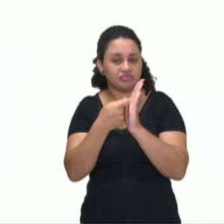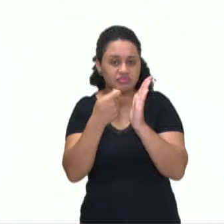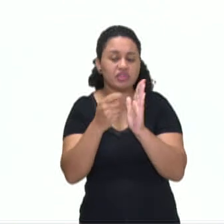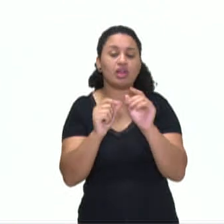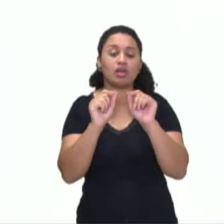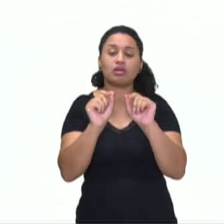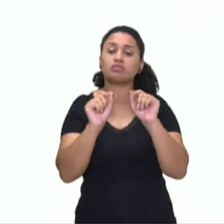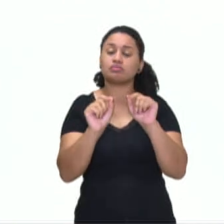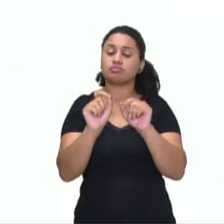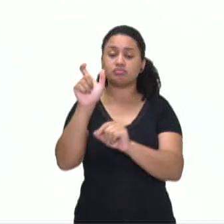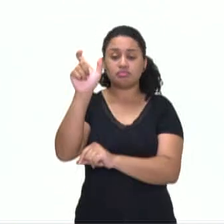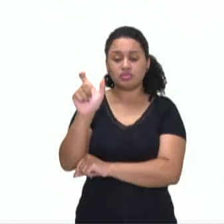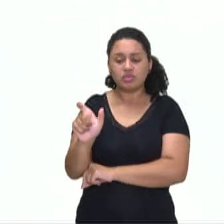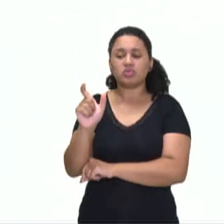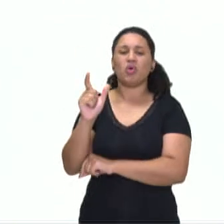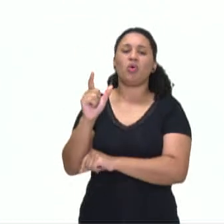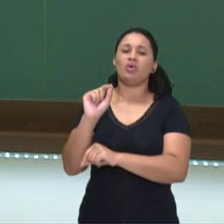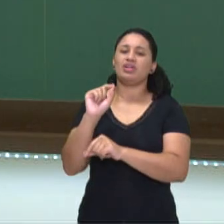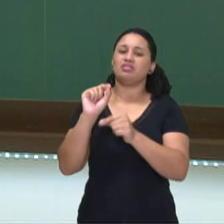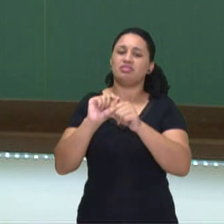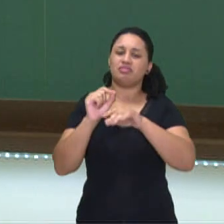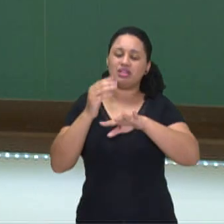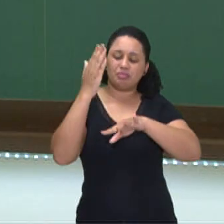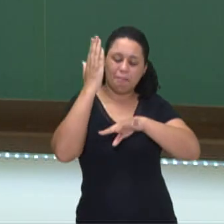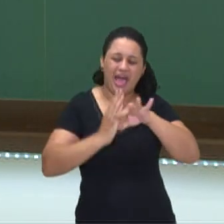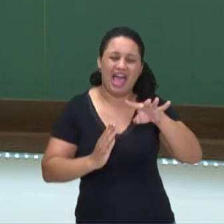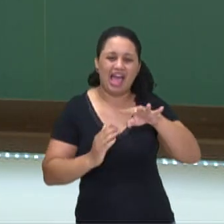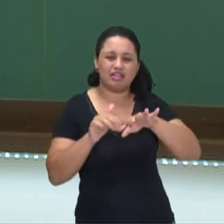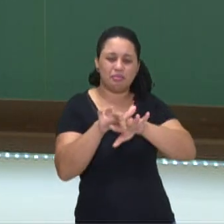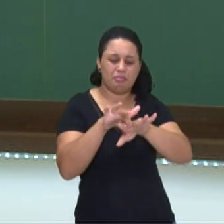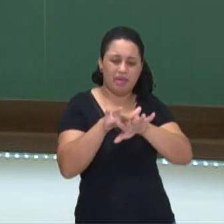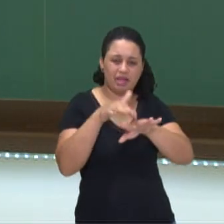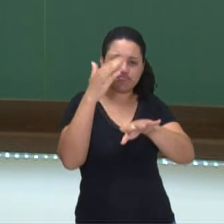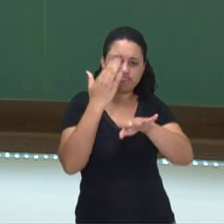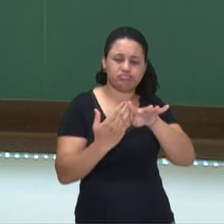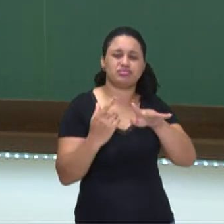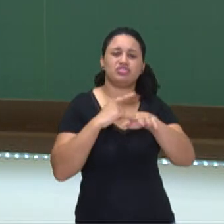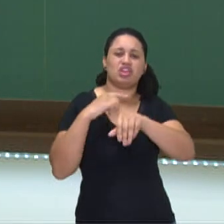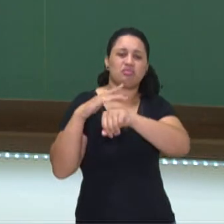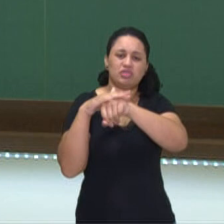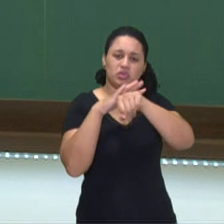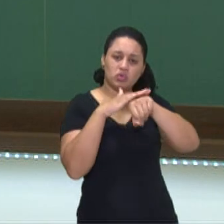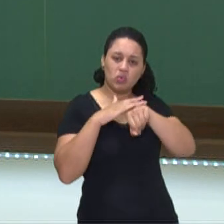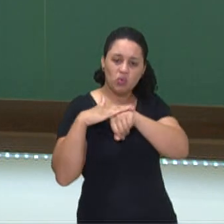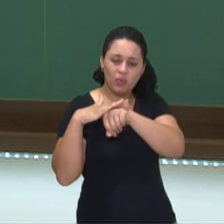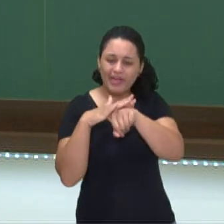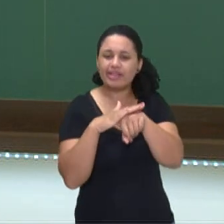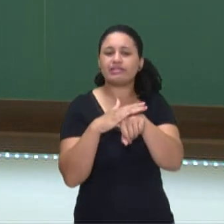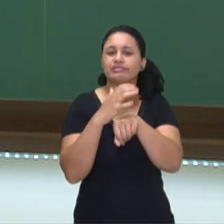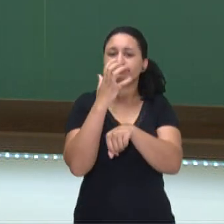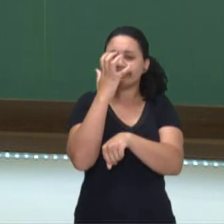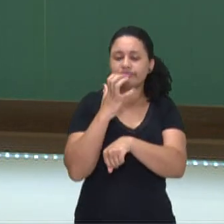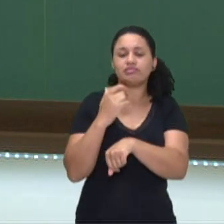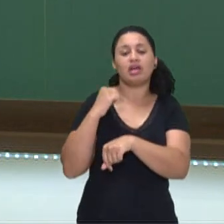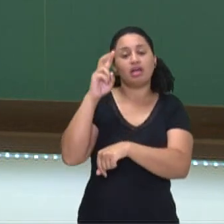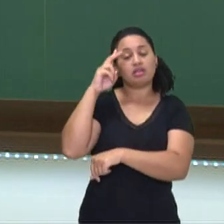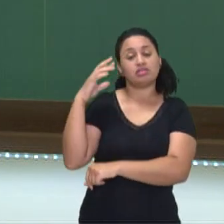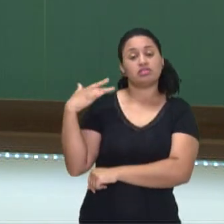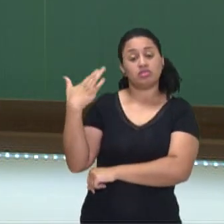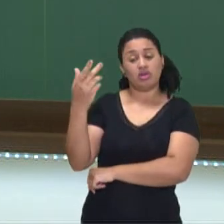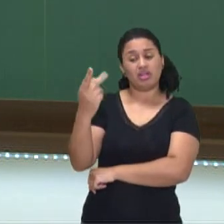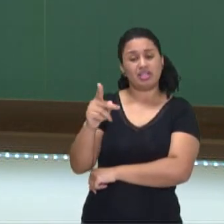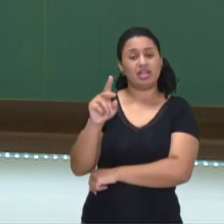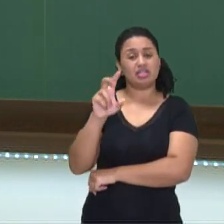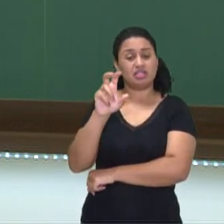aleijadinho, que chegou a cortar os seus dedos do pé, doença degenerativa, né? A sua história realmente só foi contada